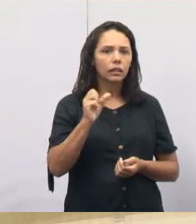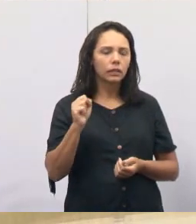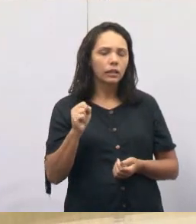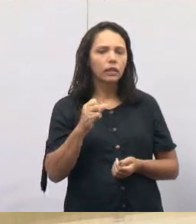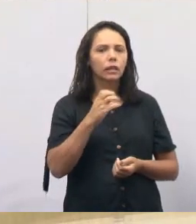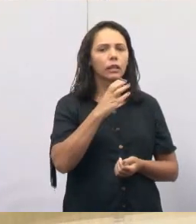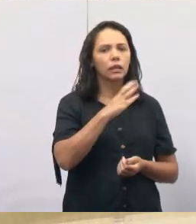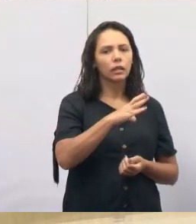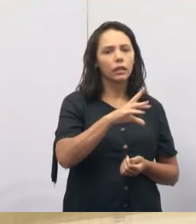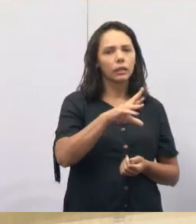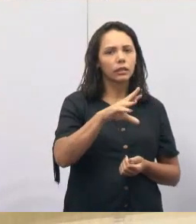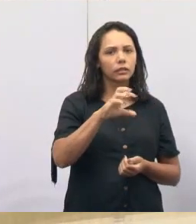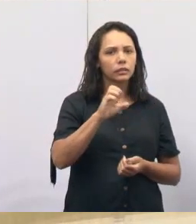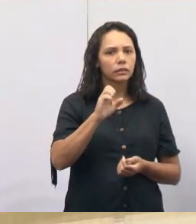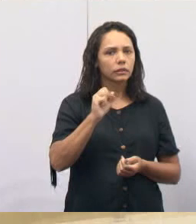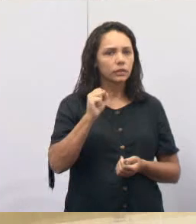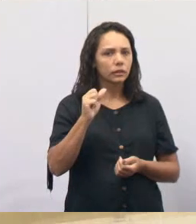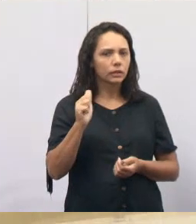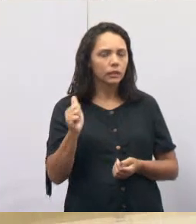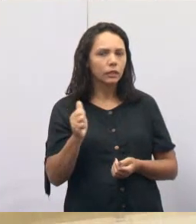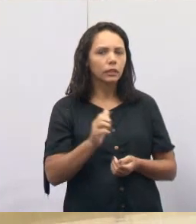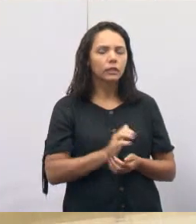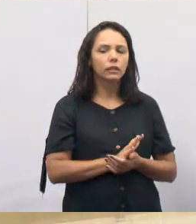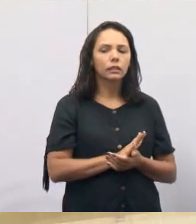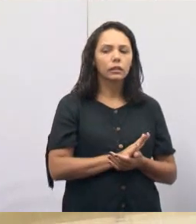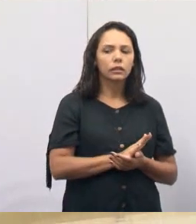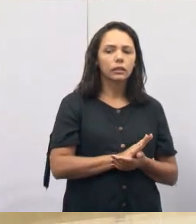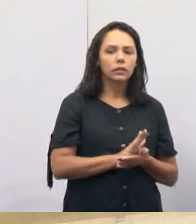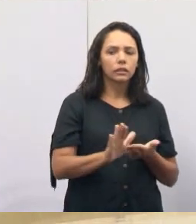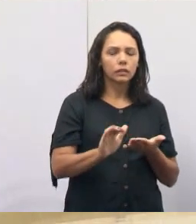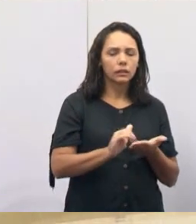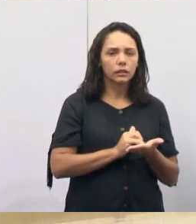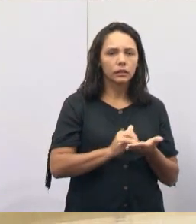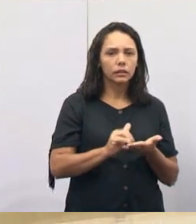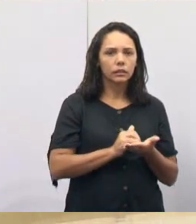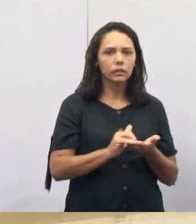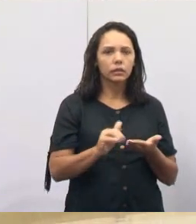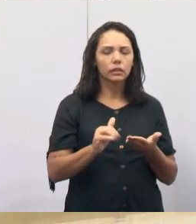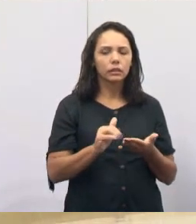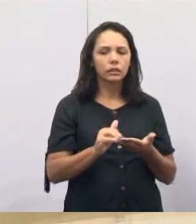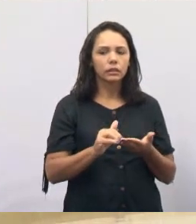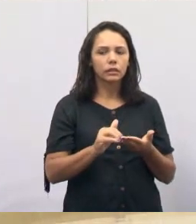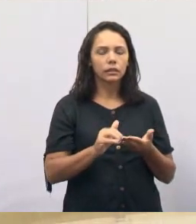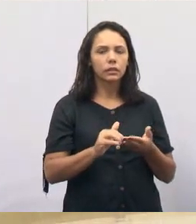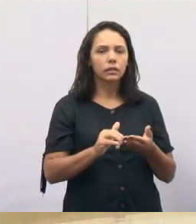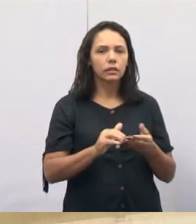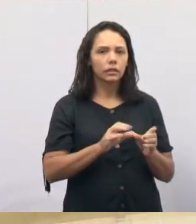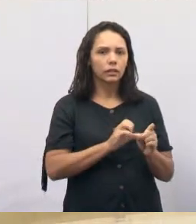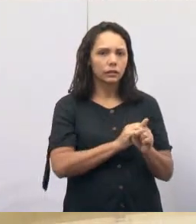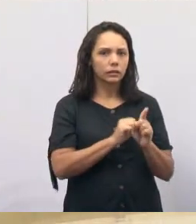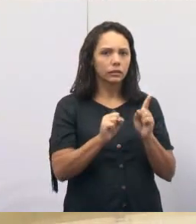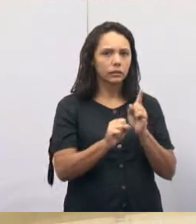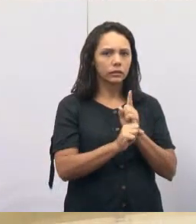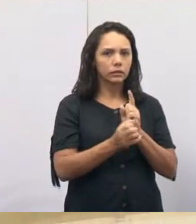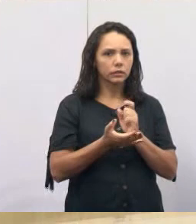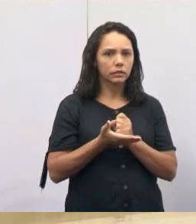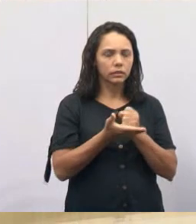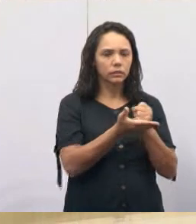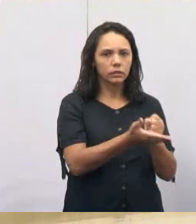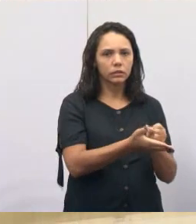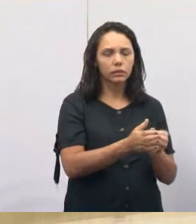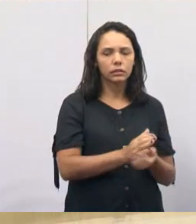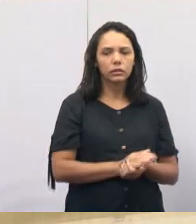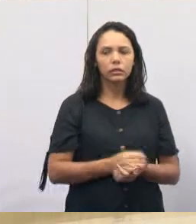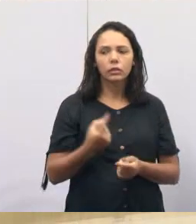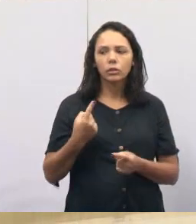POP, Centro de Convivência e na Secretaria e na sede da Secretaria de Assistência Social. 2. Qual o objetivo da terceirização